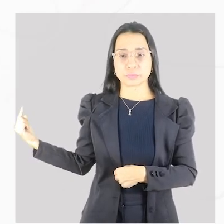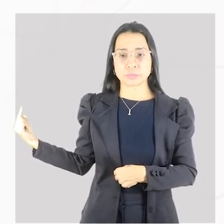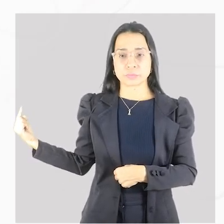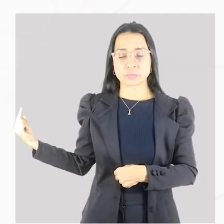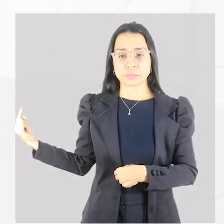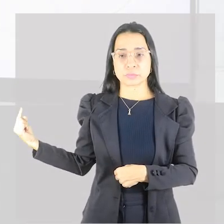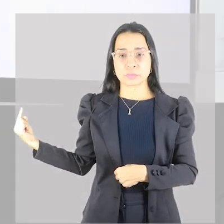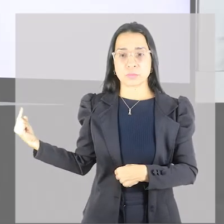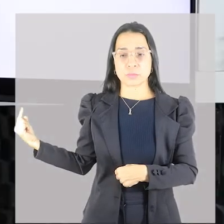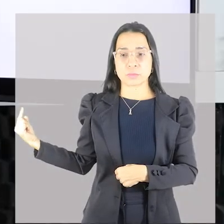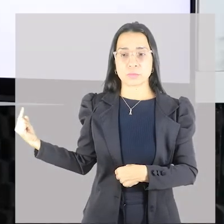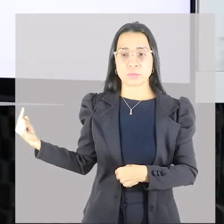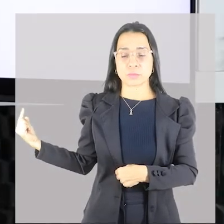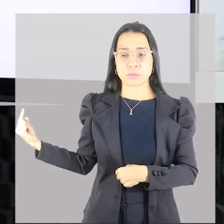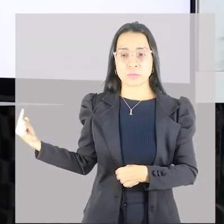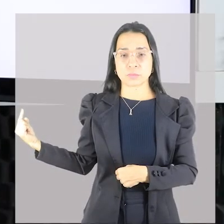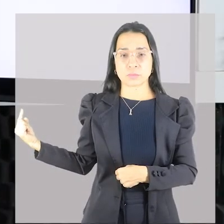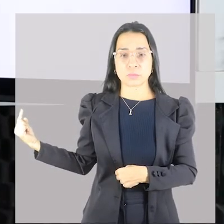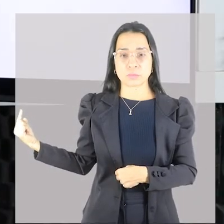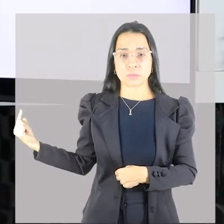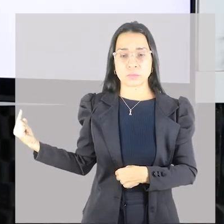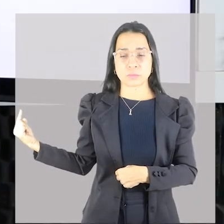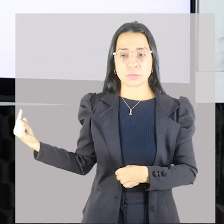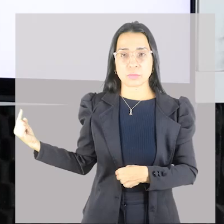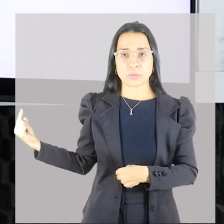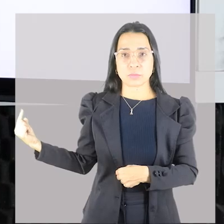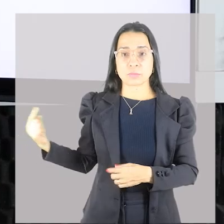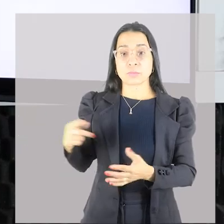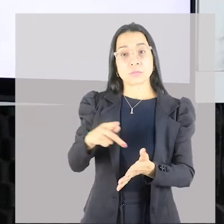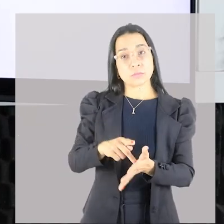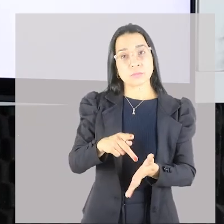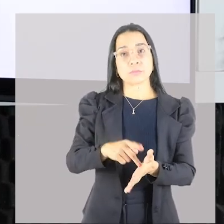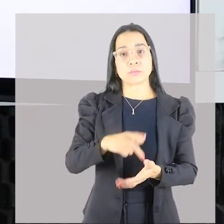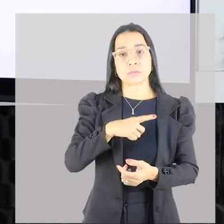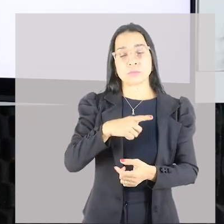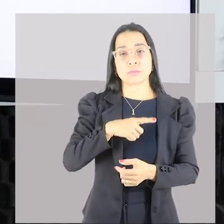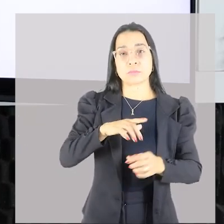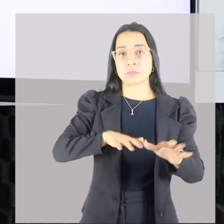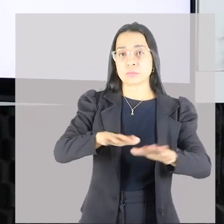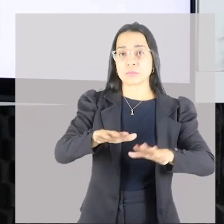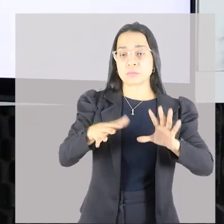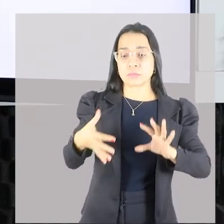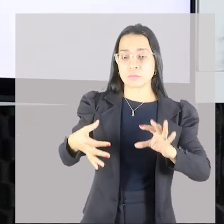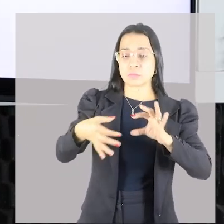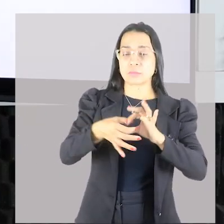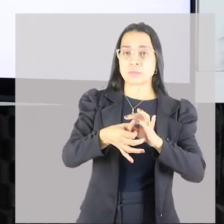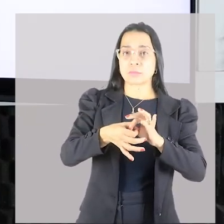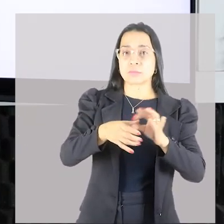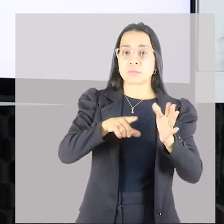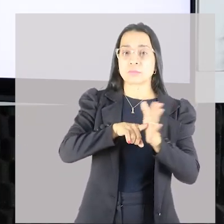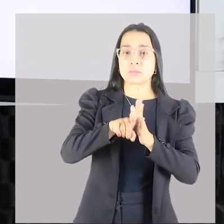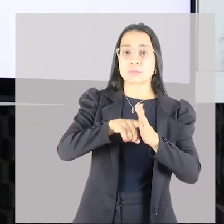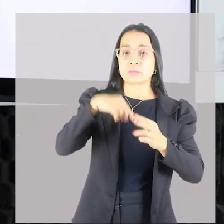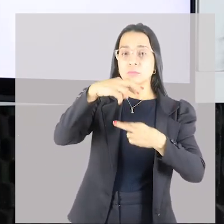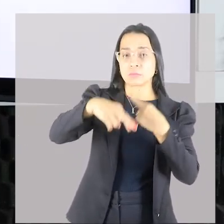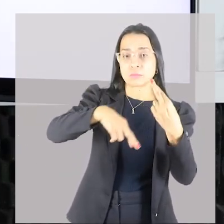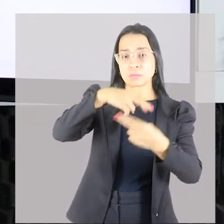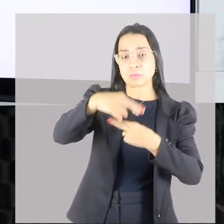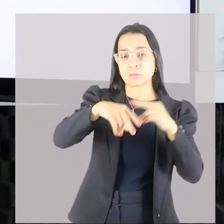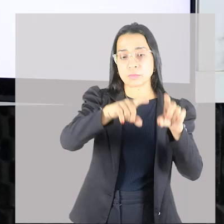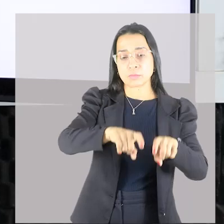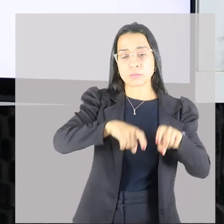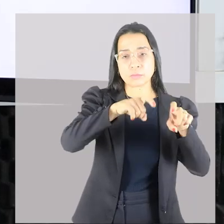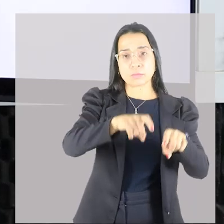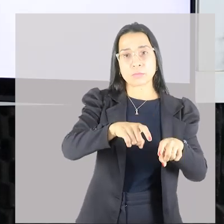social surgido ali na década de 80. Na verdade, já existiam movimentos ligados à questão da reforma agrária desde os anos